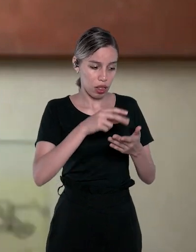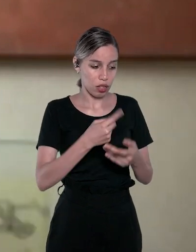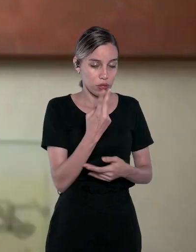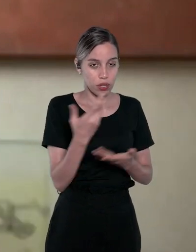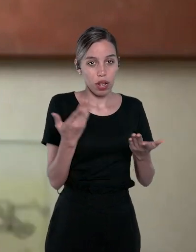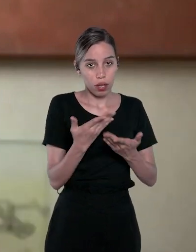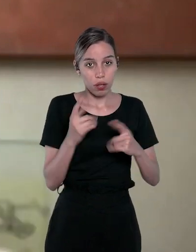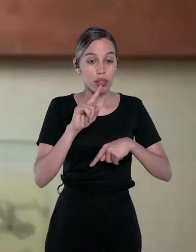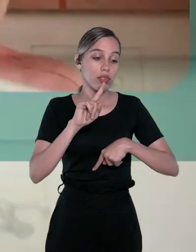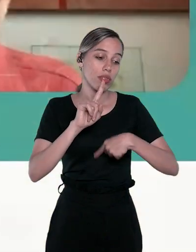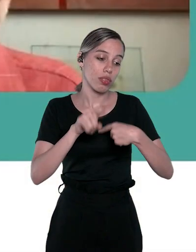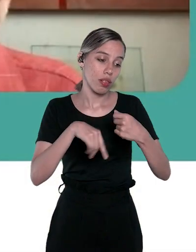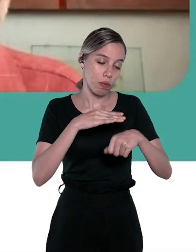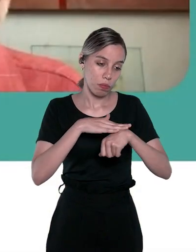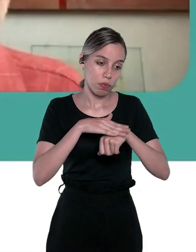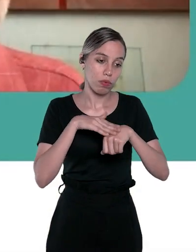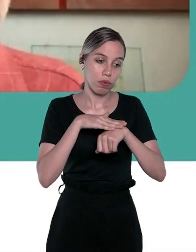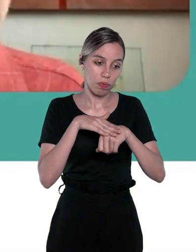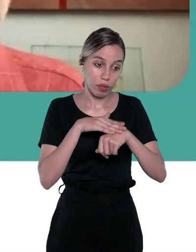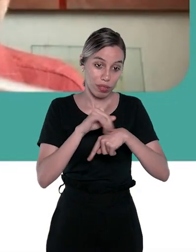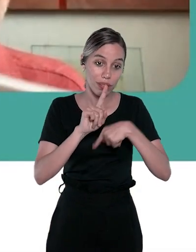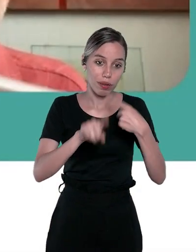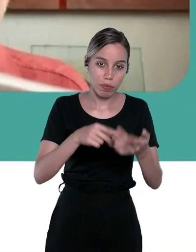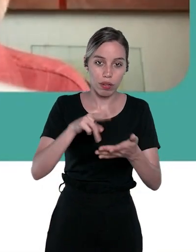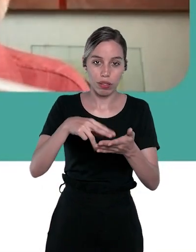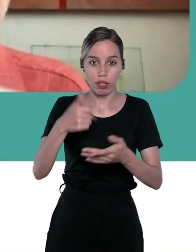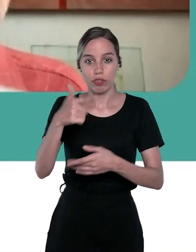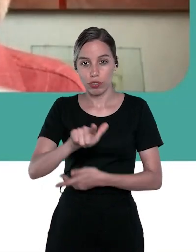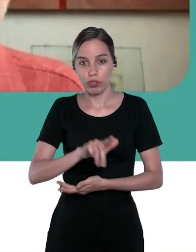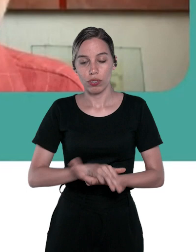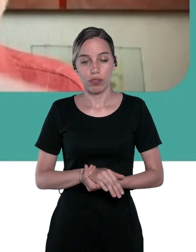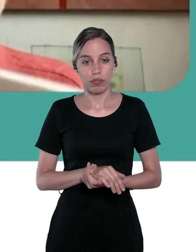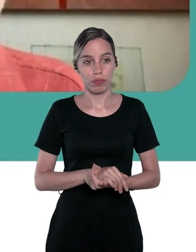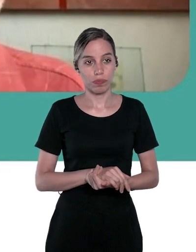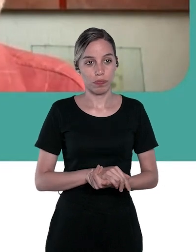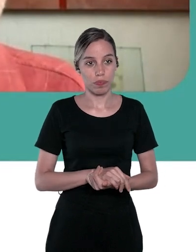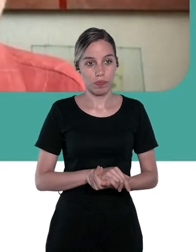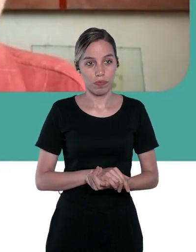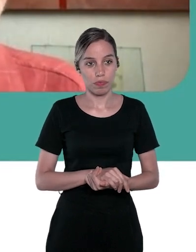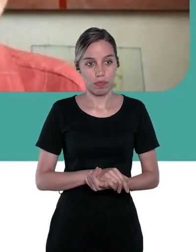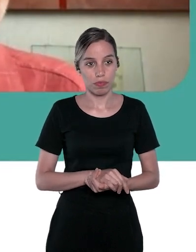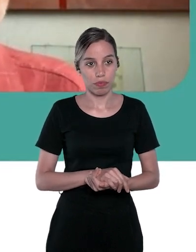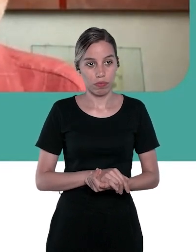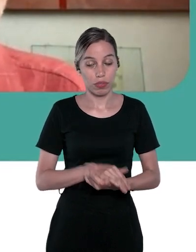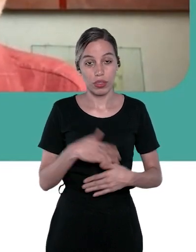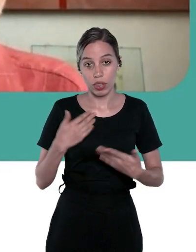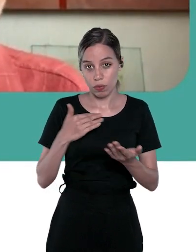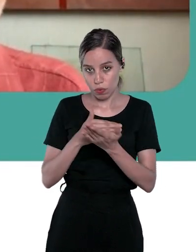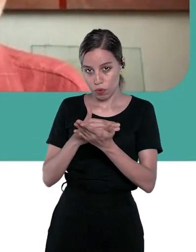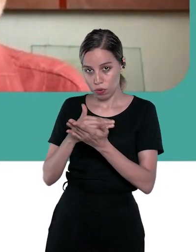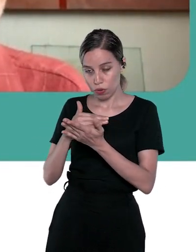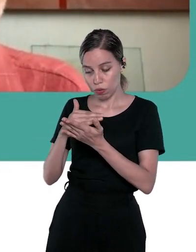pouquinho Tá e bom. lê, né? Que a gente vai intercalando aqui no programa. Eu vou começar, então, com um